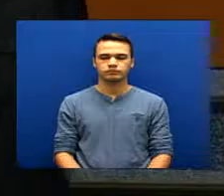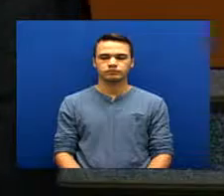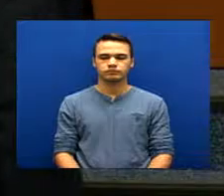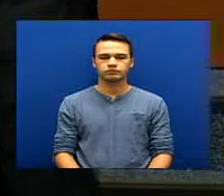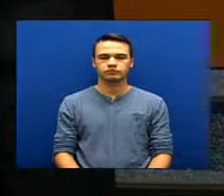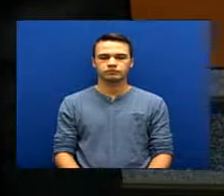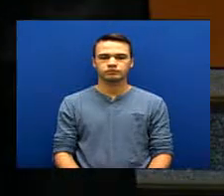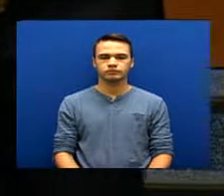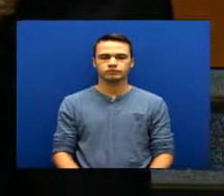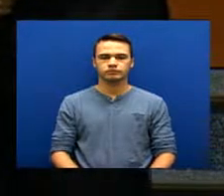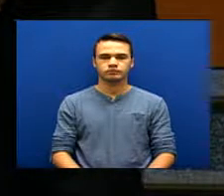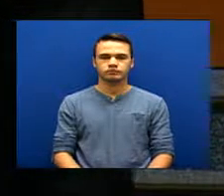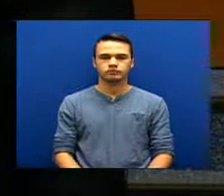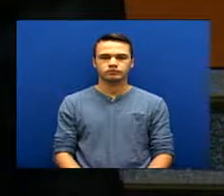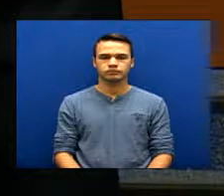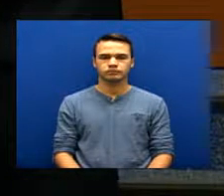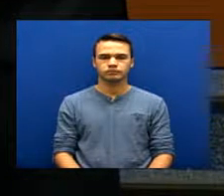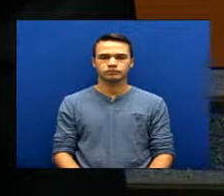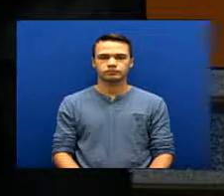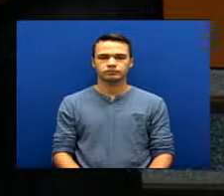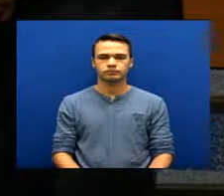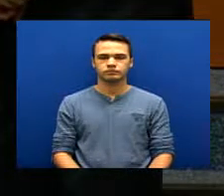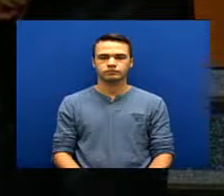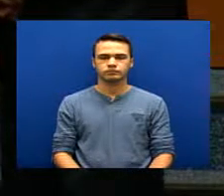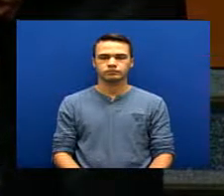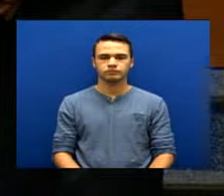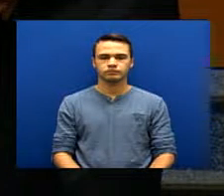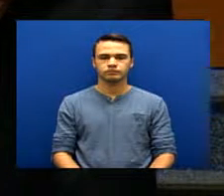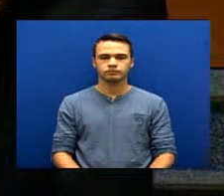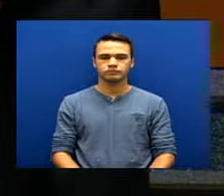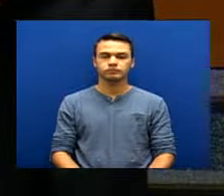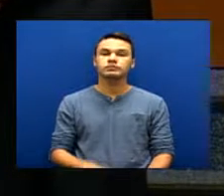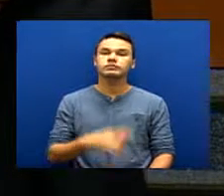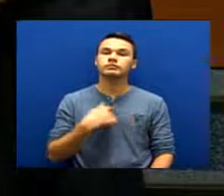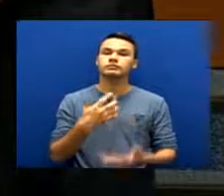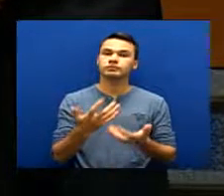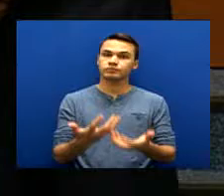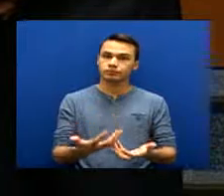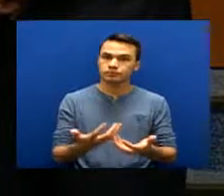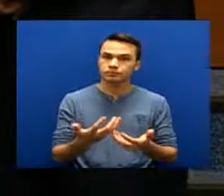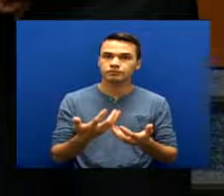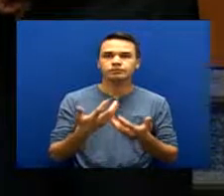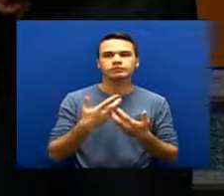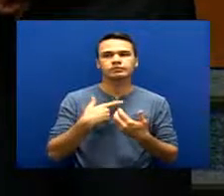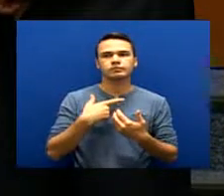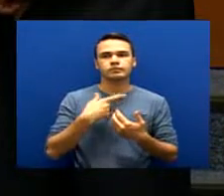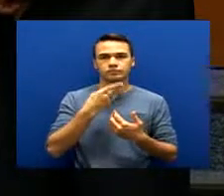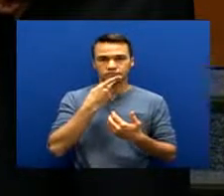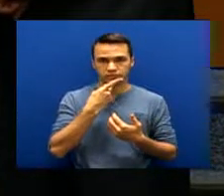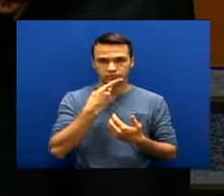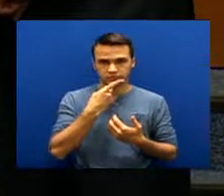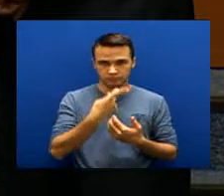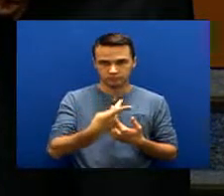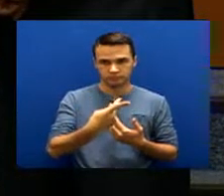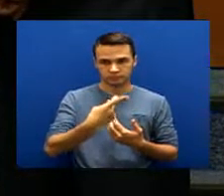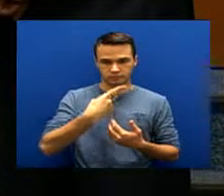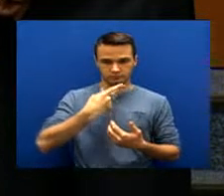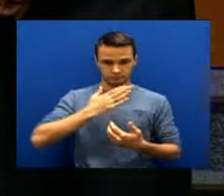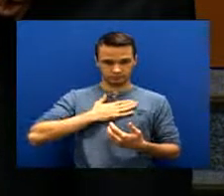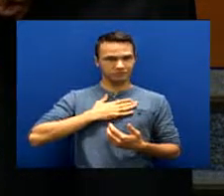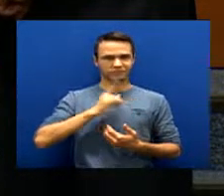da tua pessoa e do teu tremendo trabalho, toda uma equipe, todo esse pessoal que trabalha